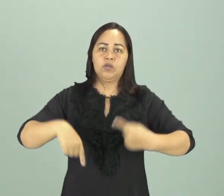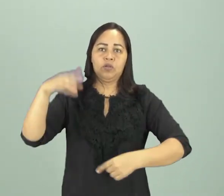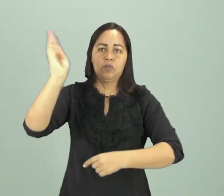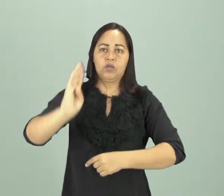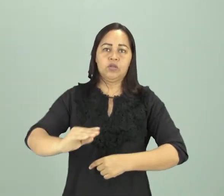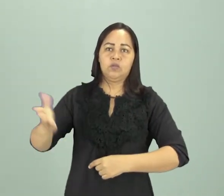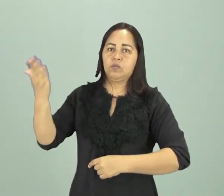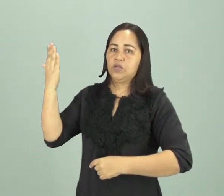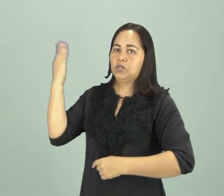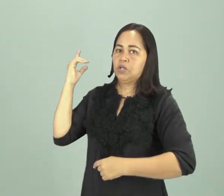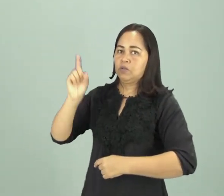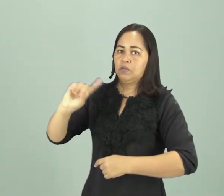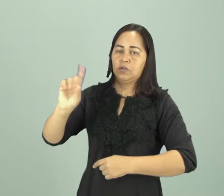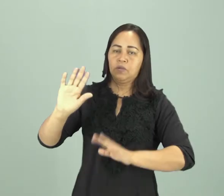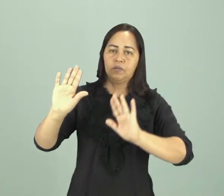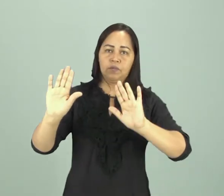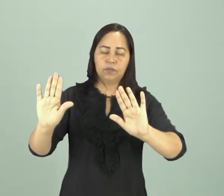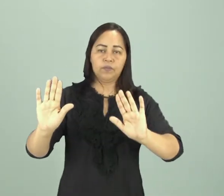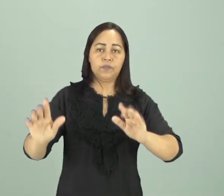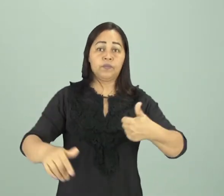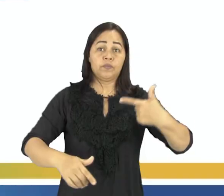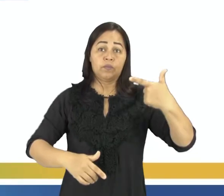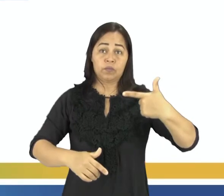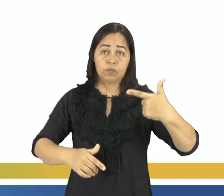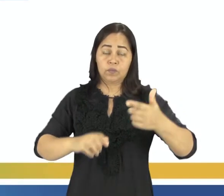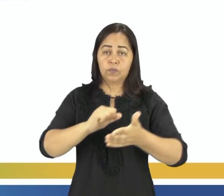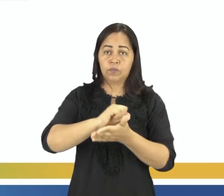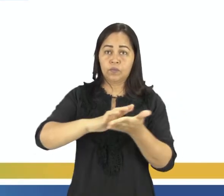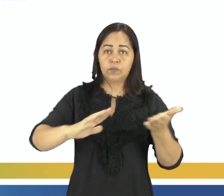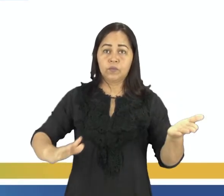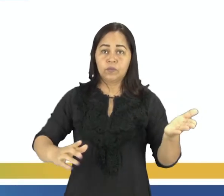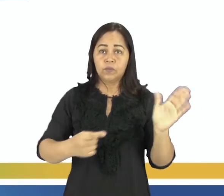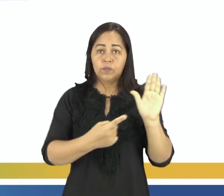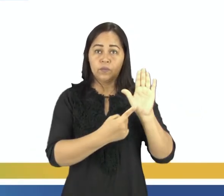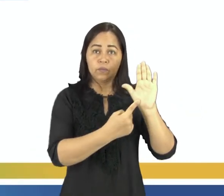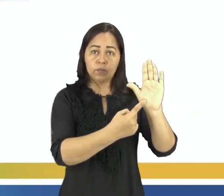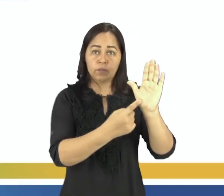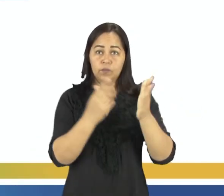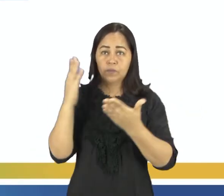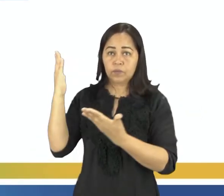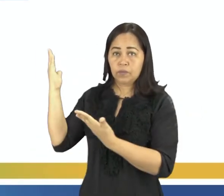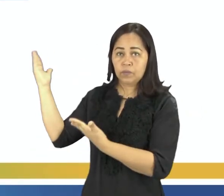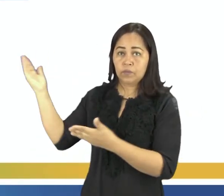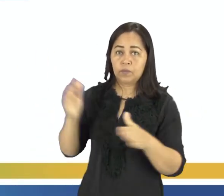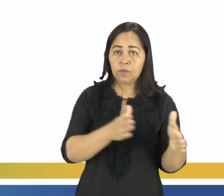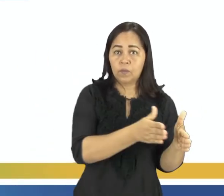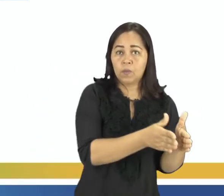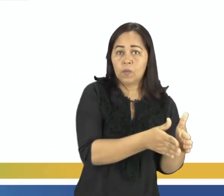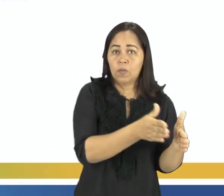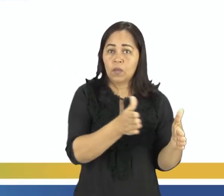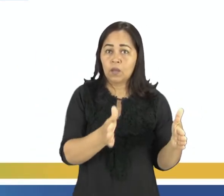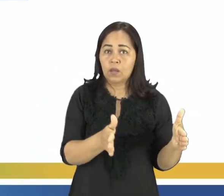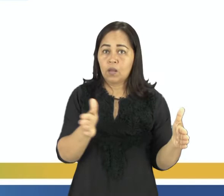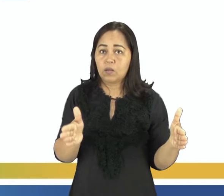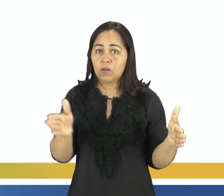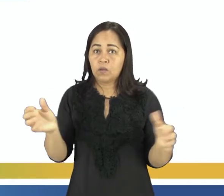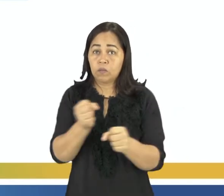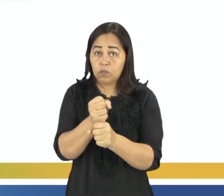época. Atividade número 2. Deixei aqui para vocês uma linha cronológica, como se fosse uma linha do